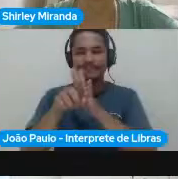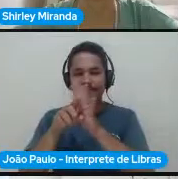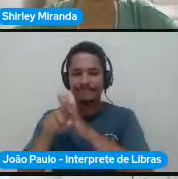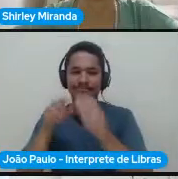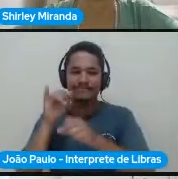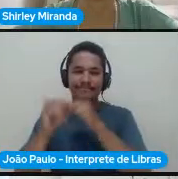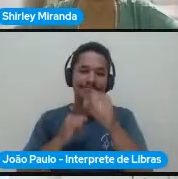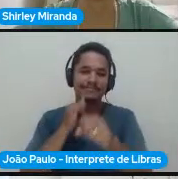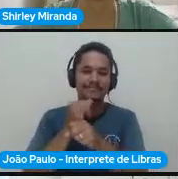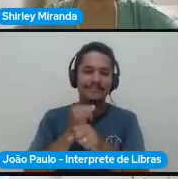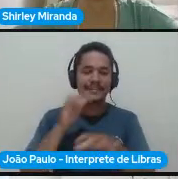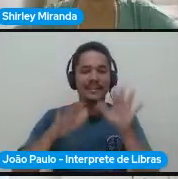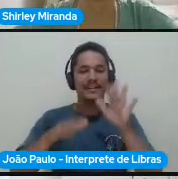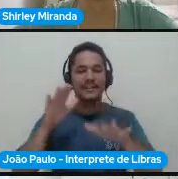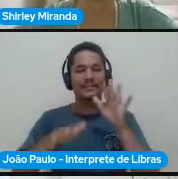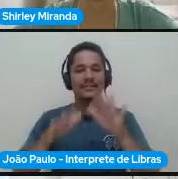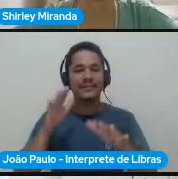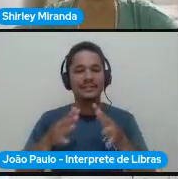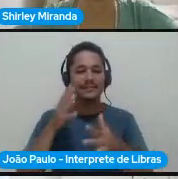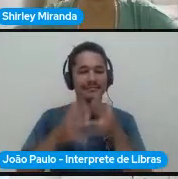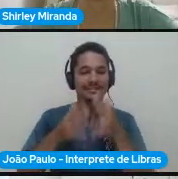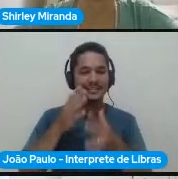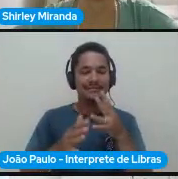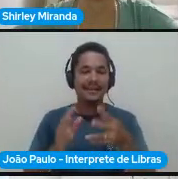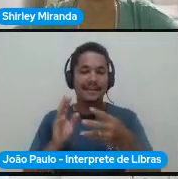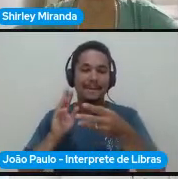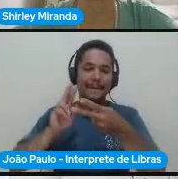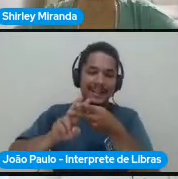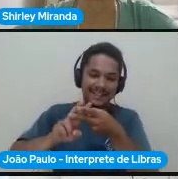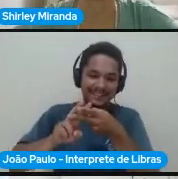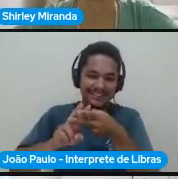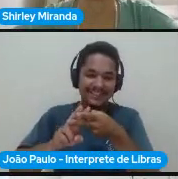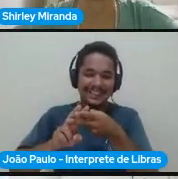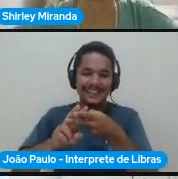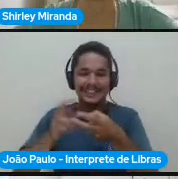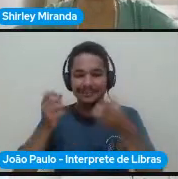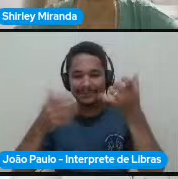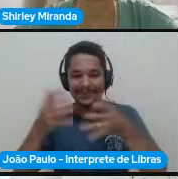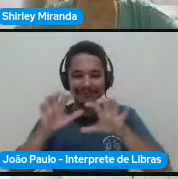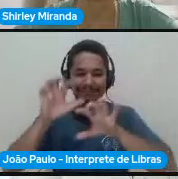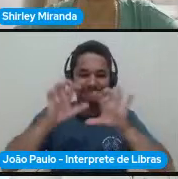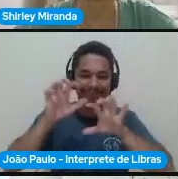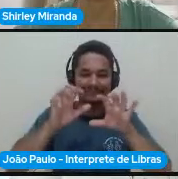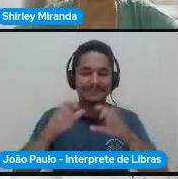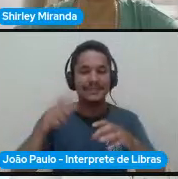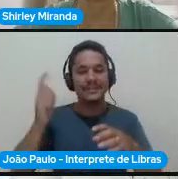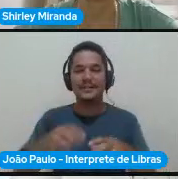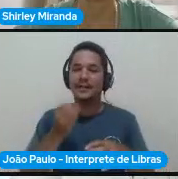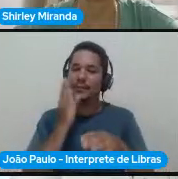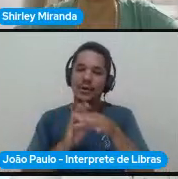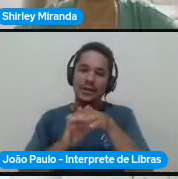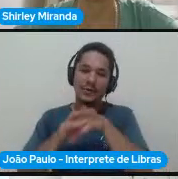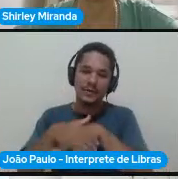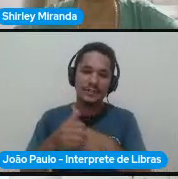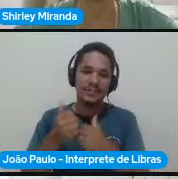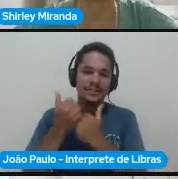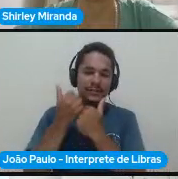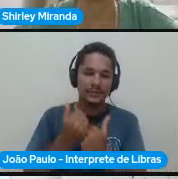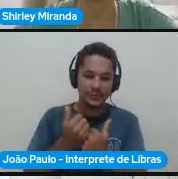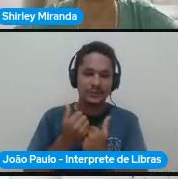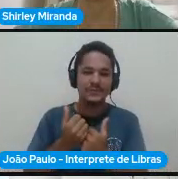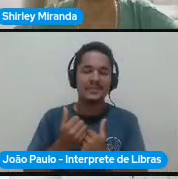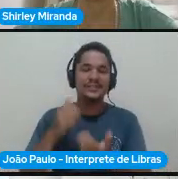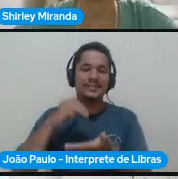internet, que nos deixa às vezes congelada, mas faz parte. Boa noite, subsecretário Luiz. Boa